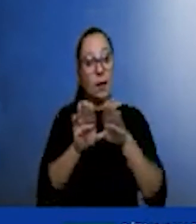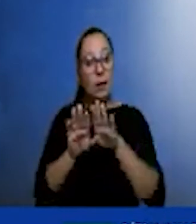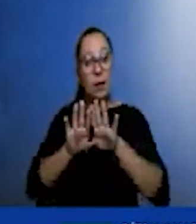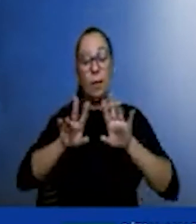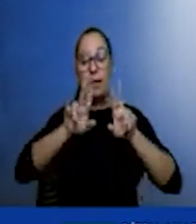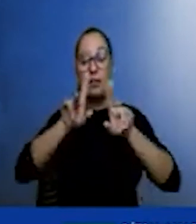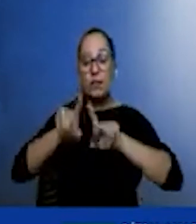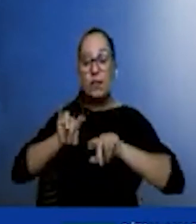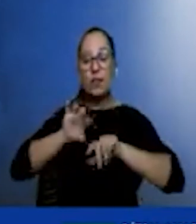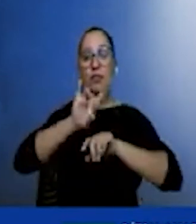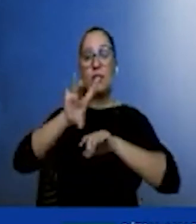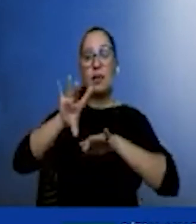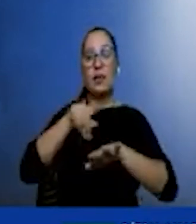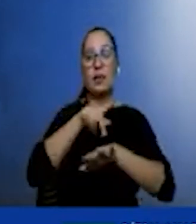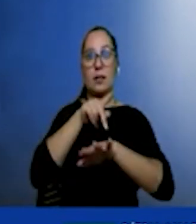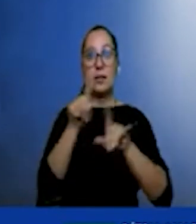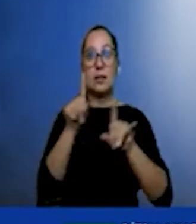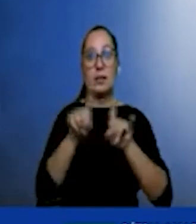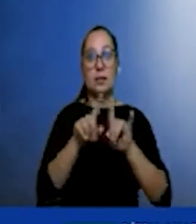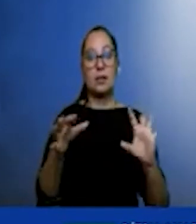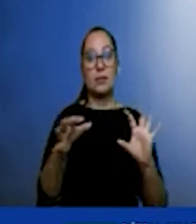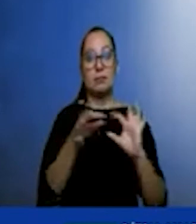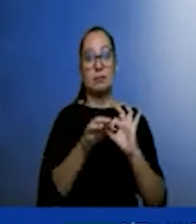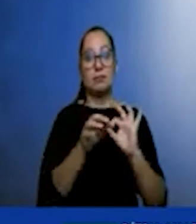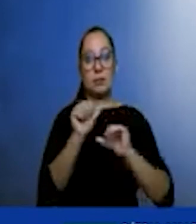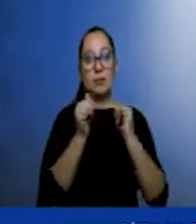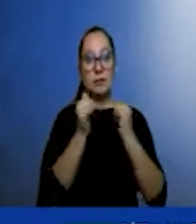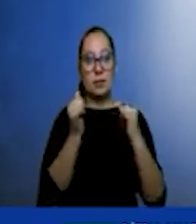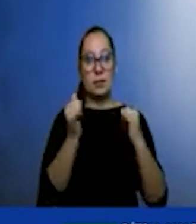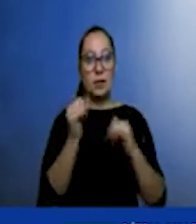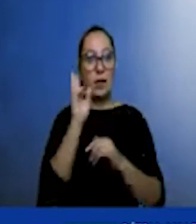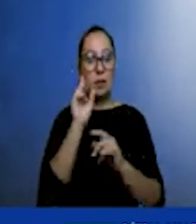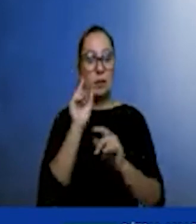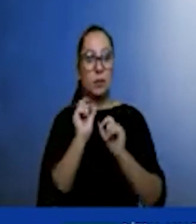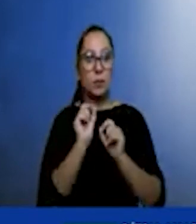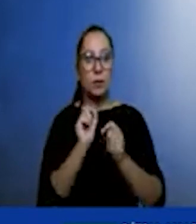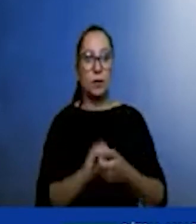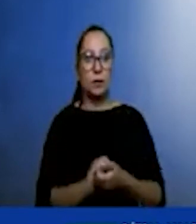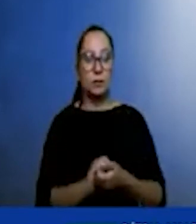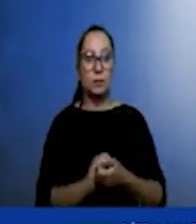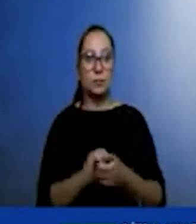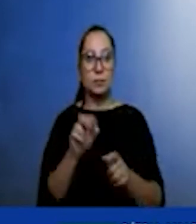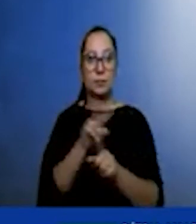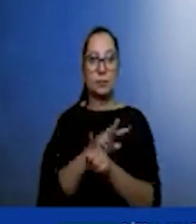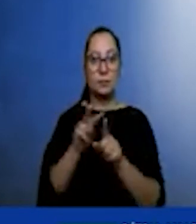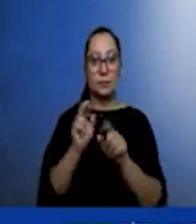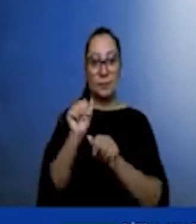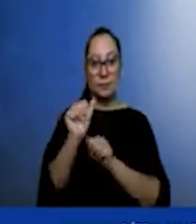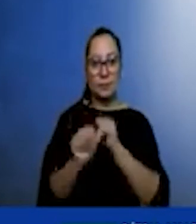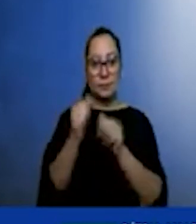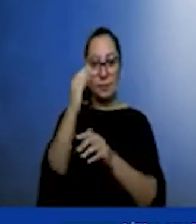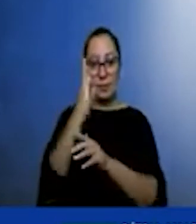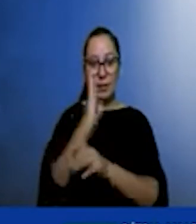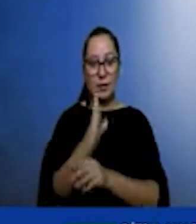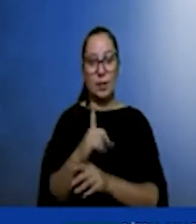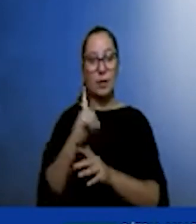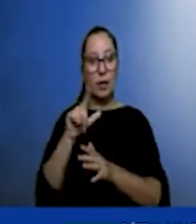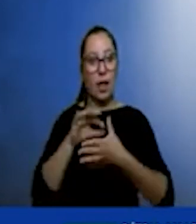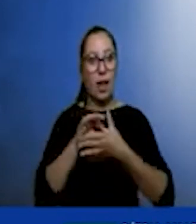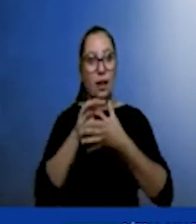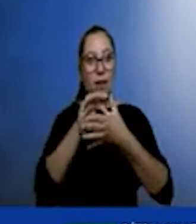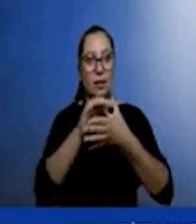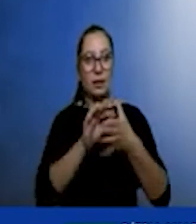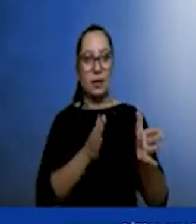também para a transição energética. Mas lembrando que, do ponto de vista de transição, o Brasil tem sido líder nessa jornada,